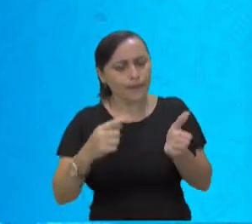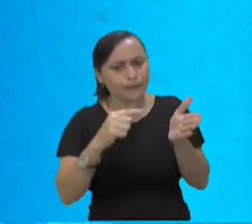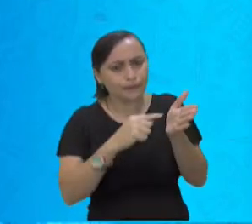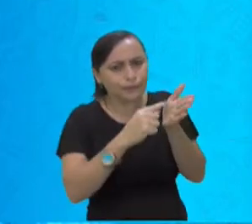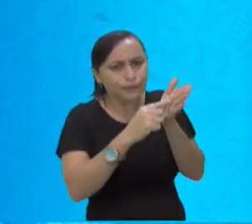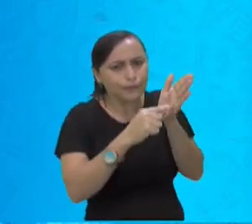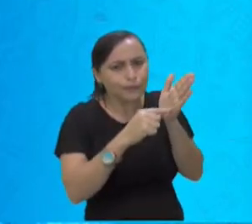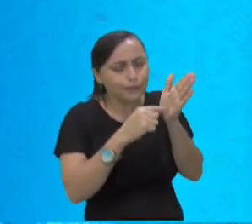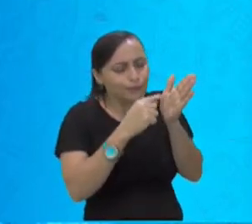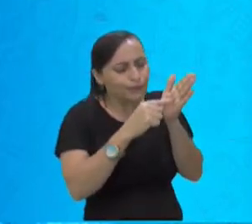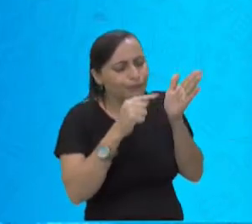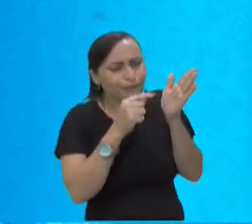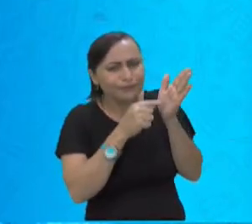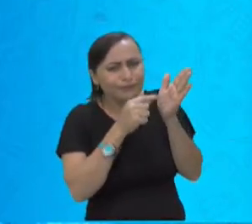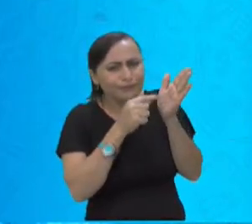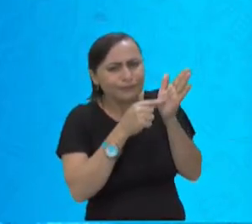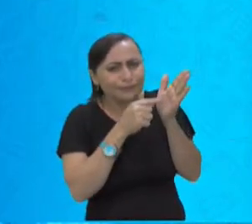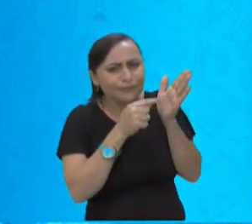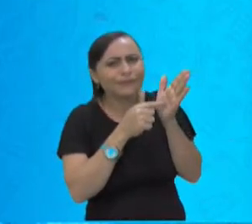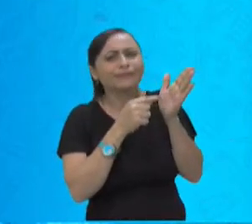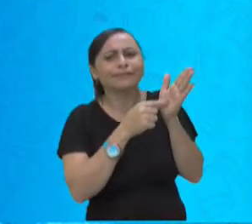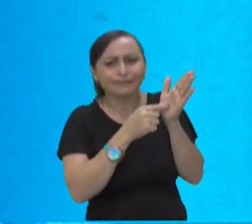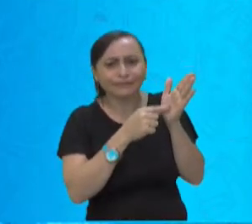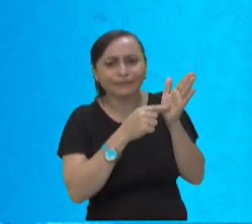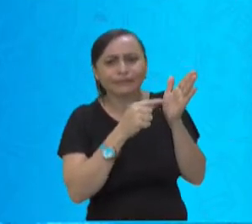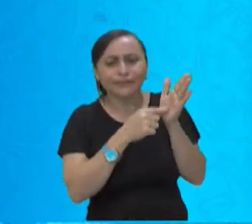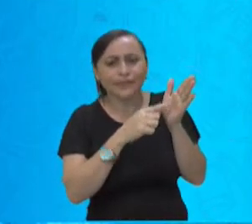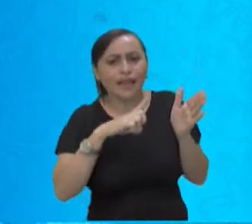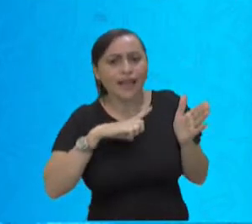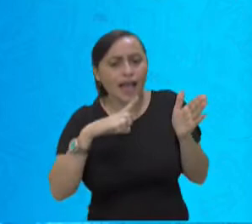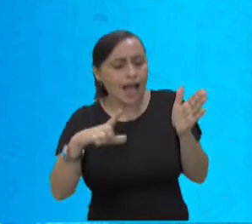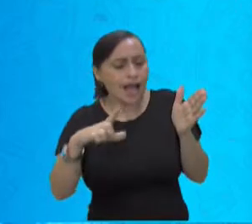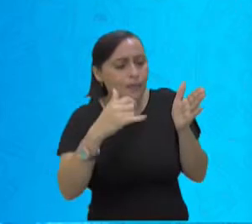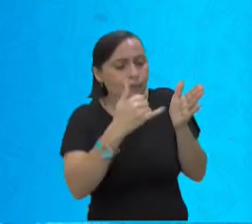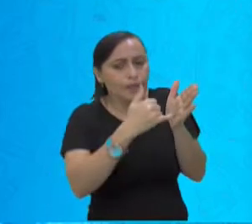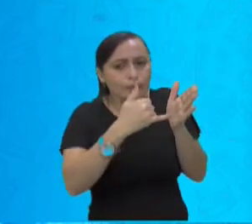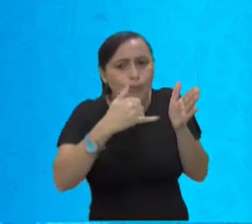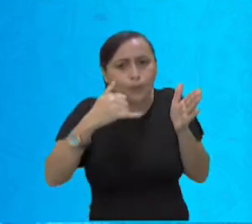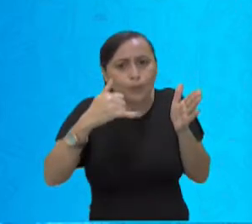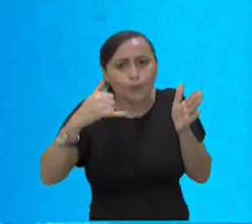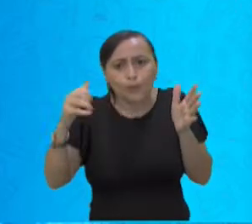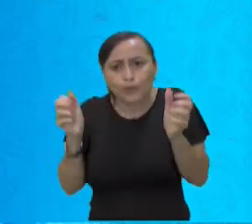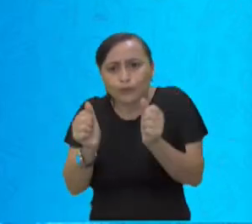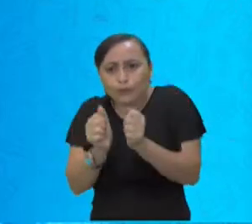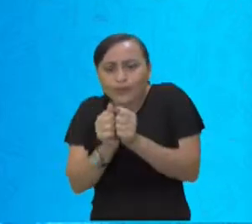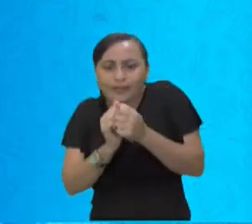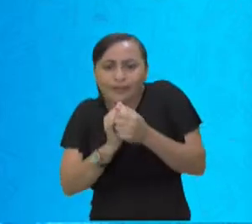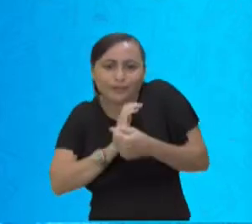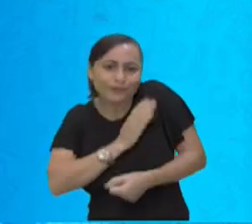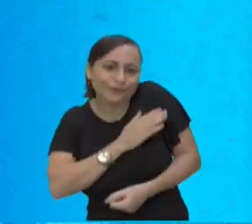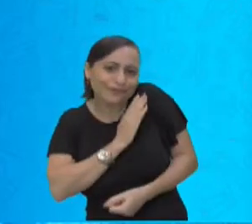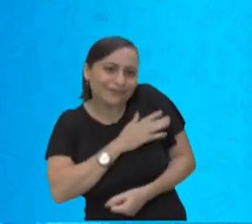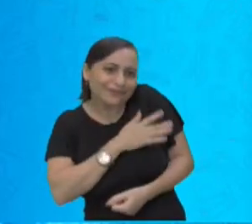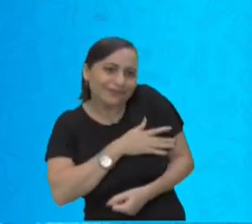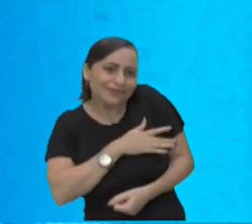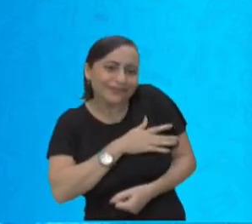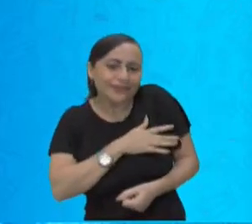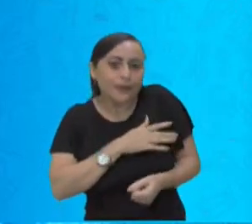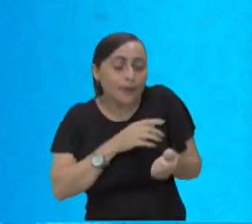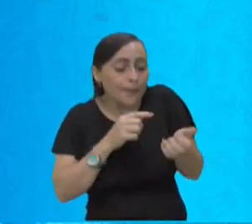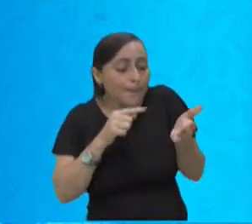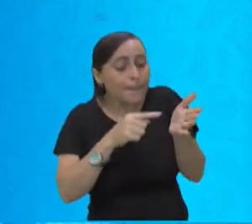da palma da minha mão bem no meio tem uma linha ligada ao coração